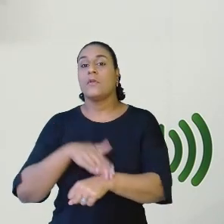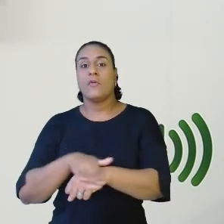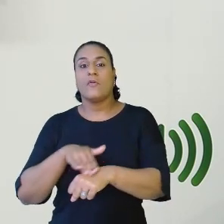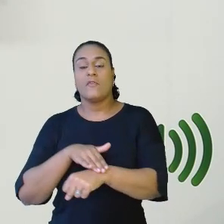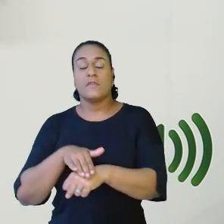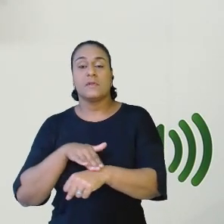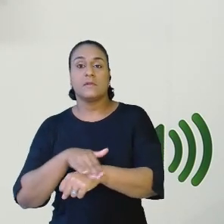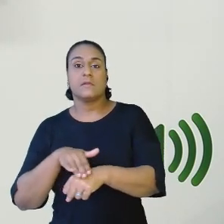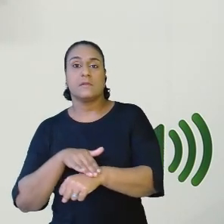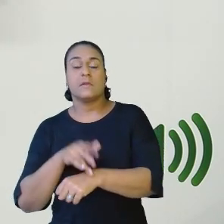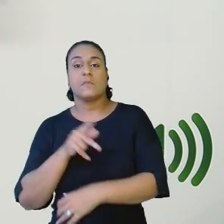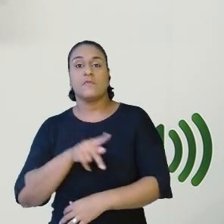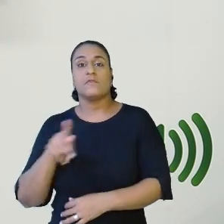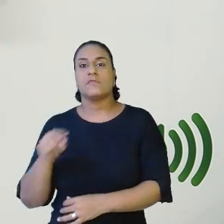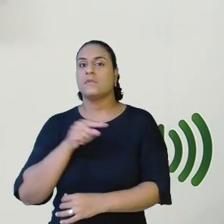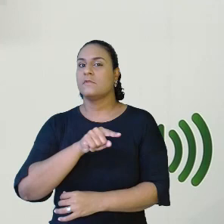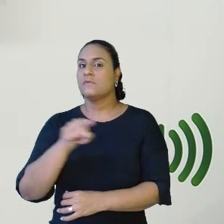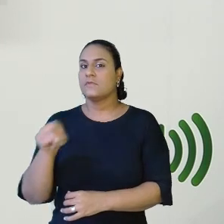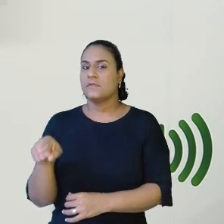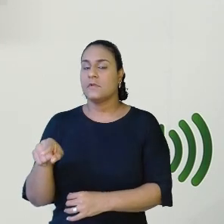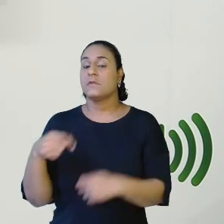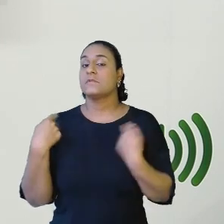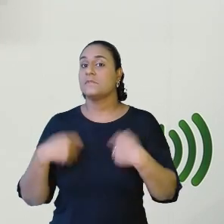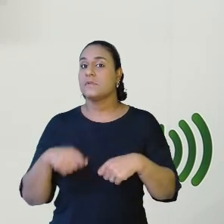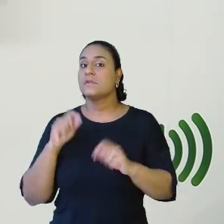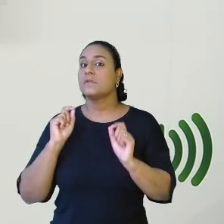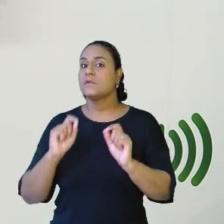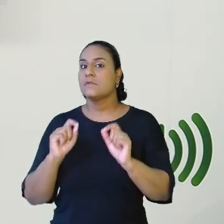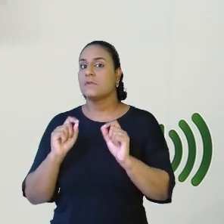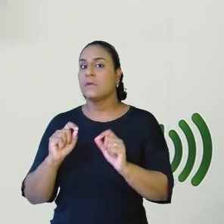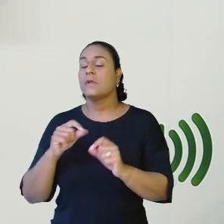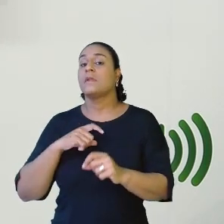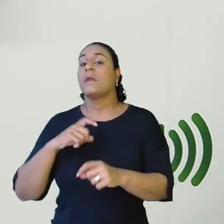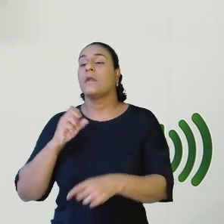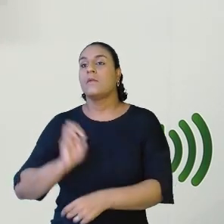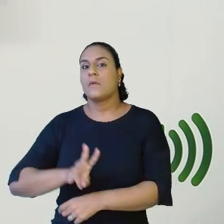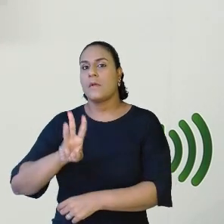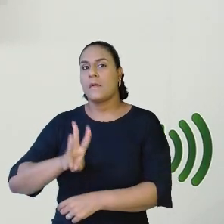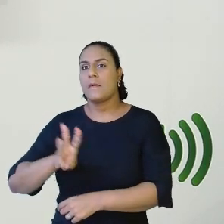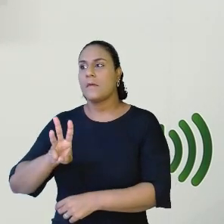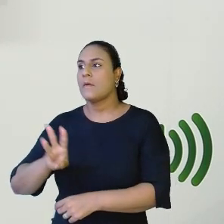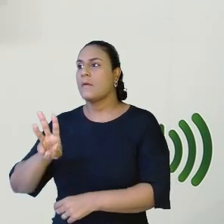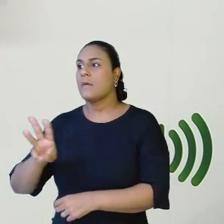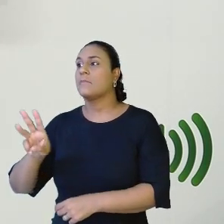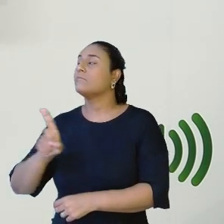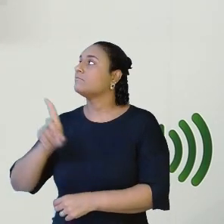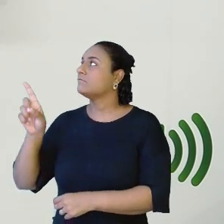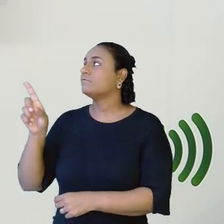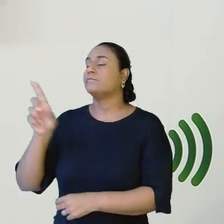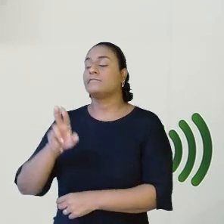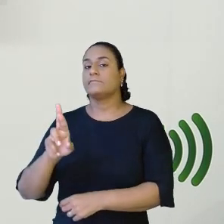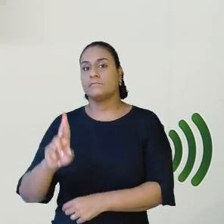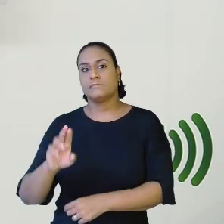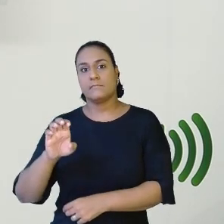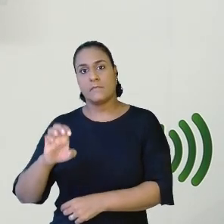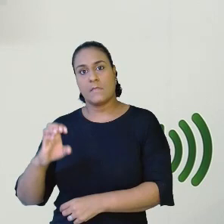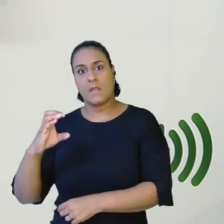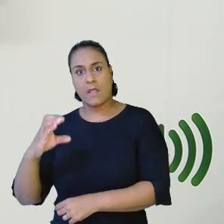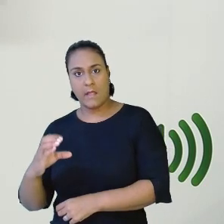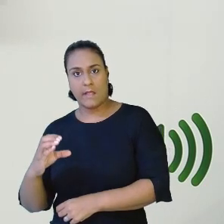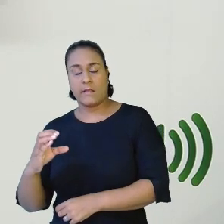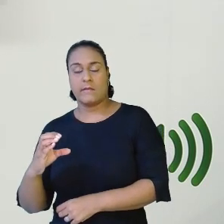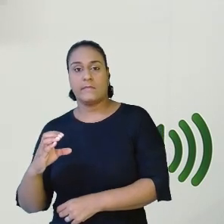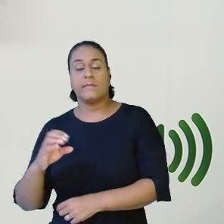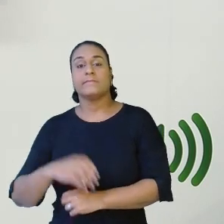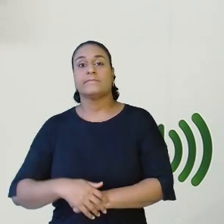vocês, porque precisa ter, entra lá no login com REC, REC e o número da matrícula. Se vocês